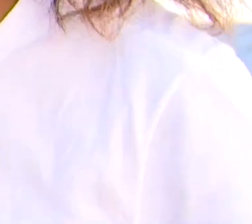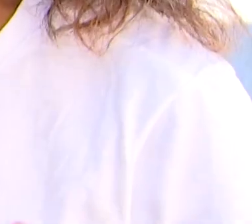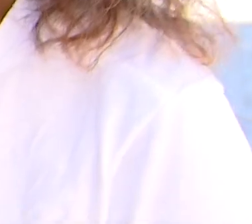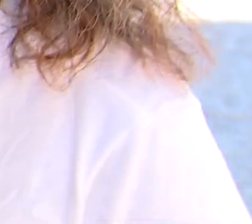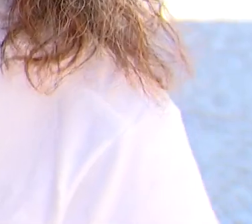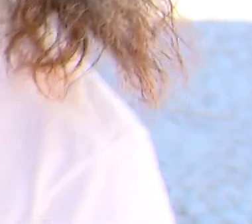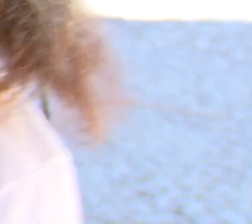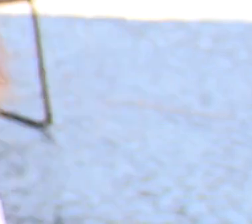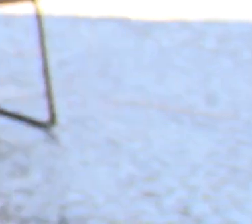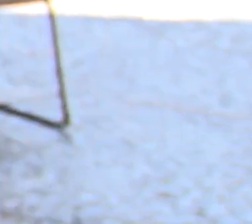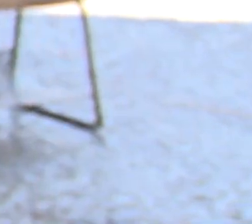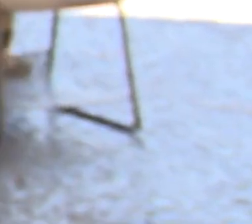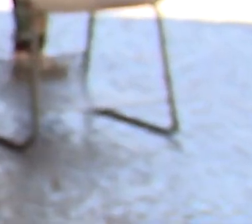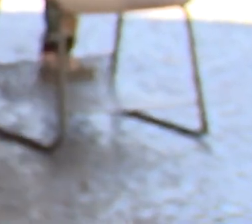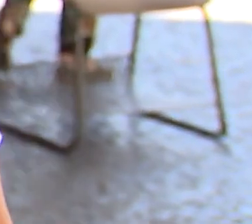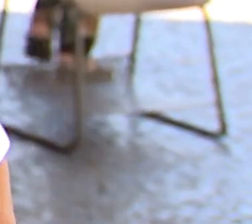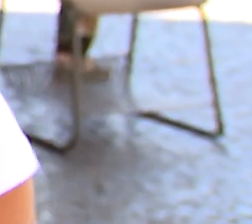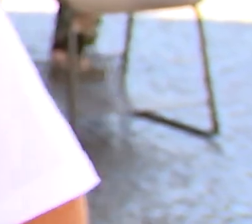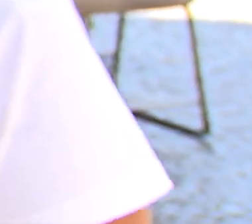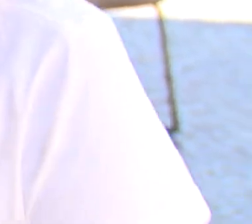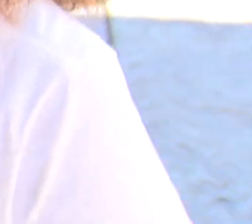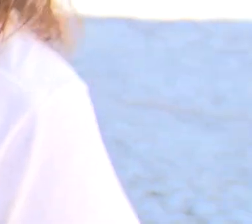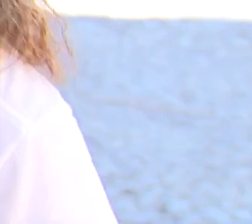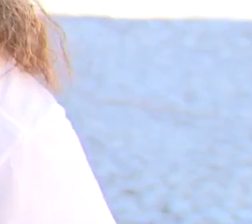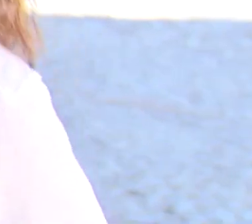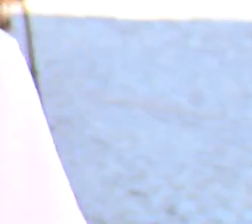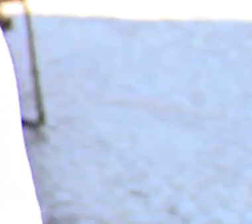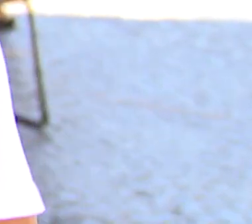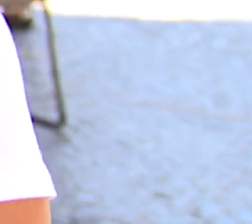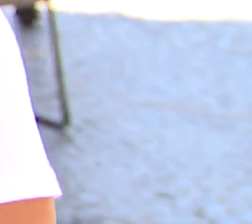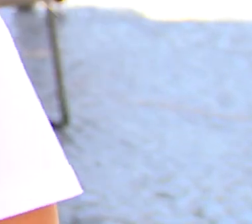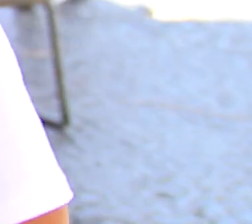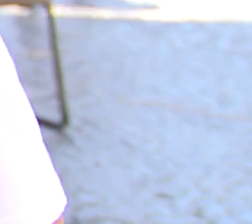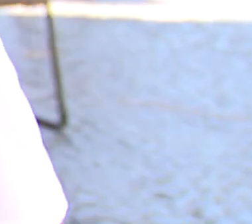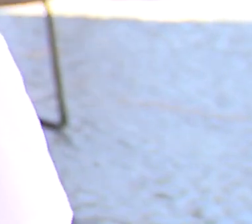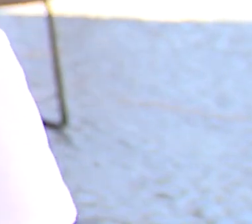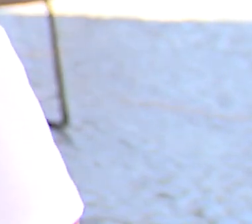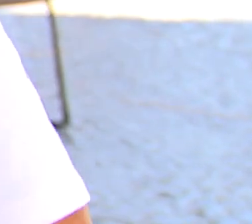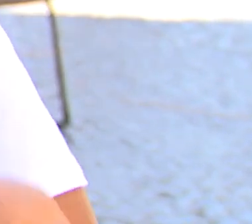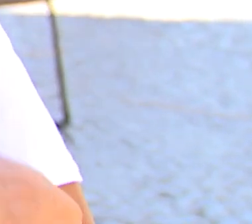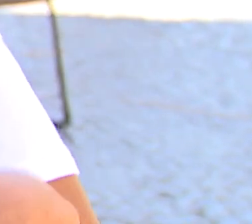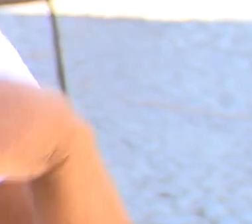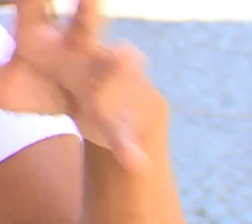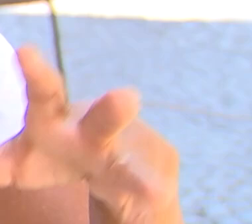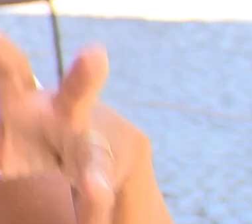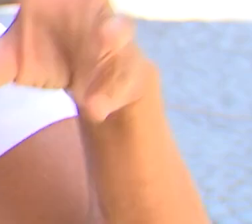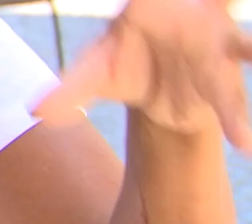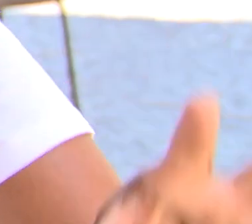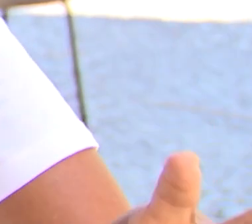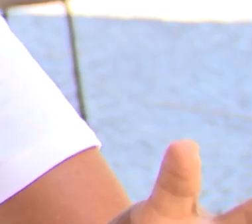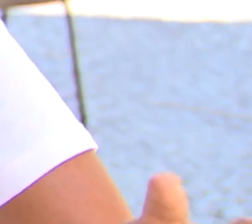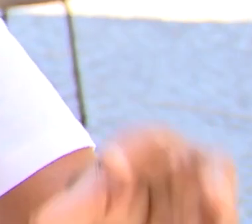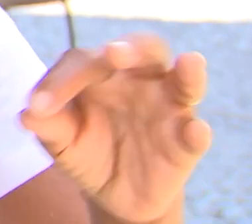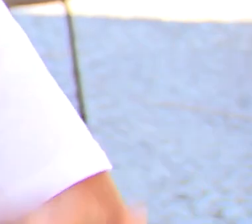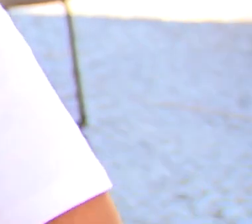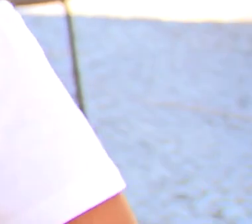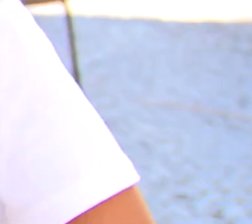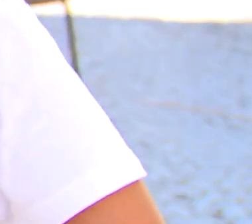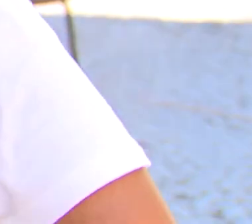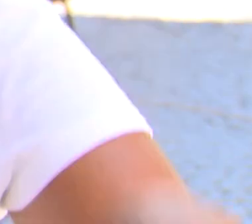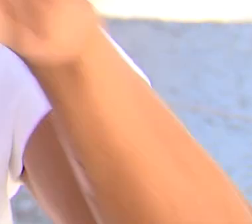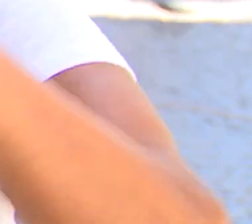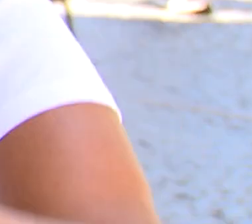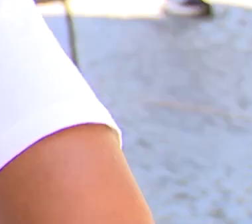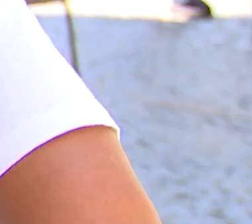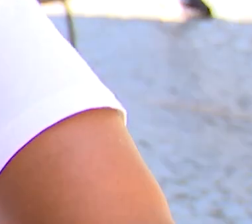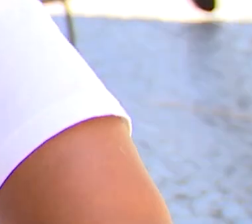meu Madureira. Aí, continua vivo na Rosa. Continua no meu coração. Apesar que para muitos componentes a turma